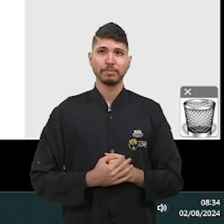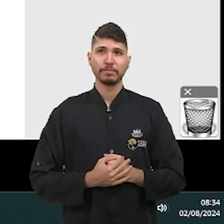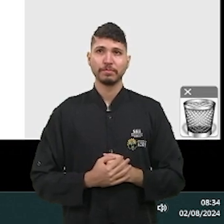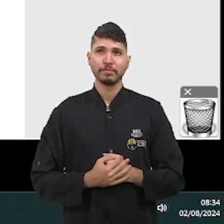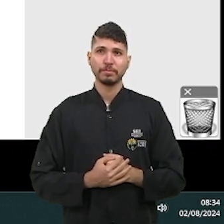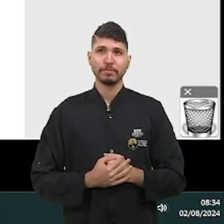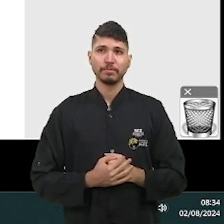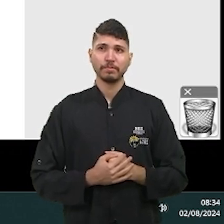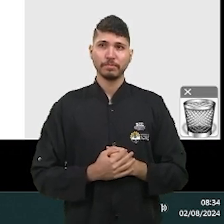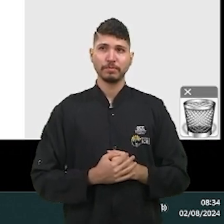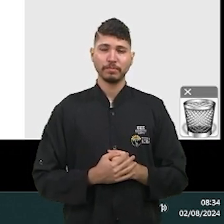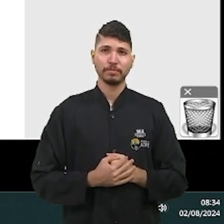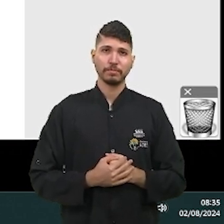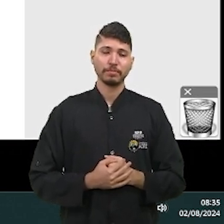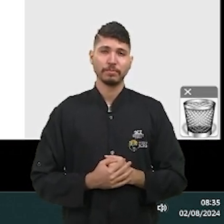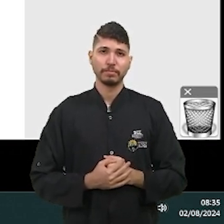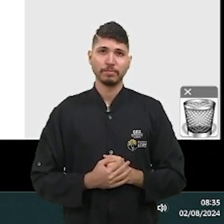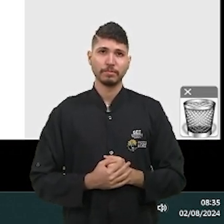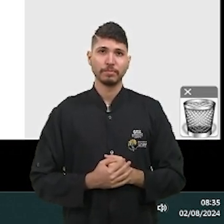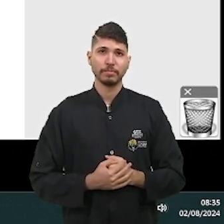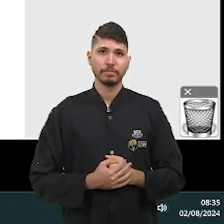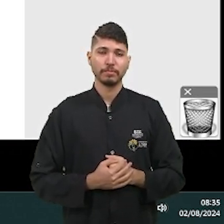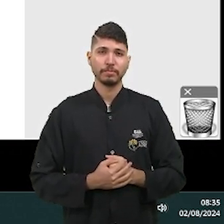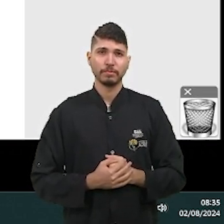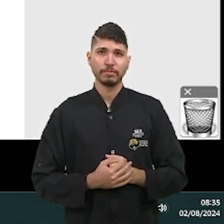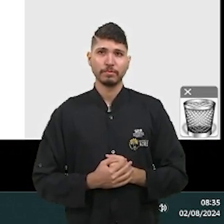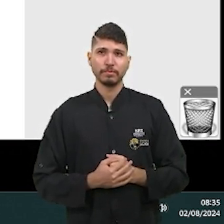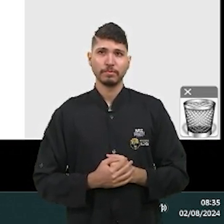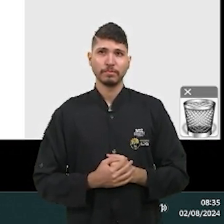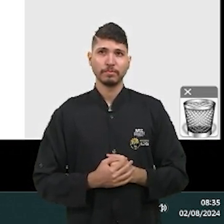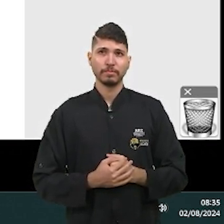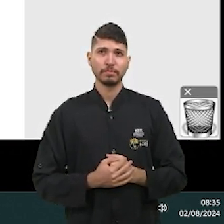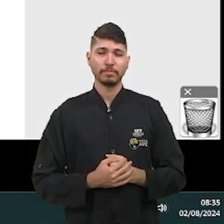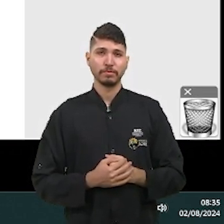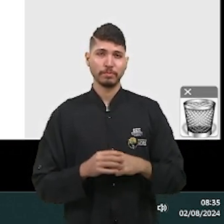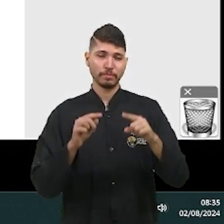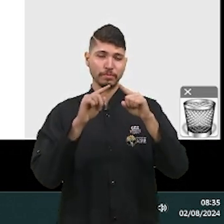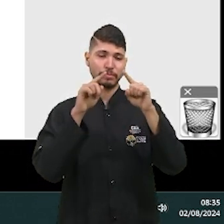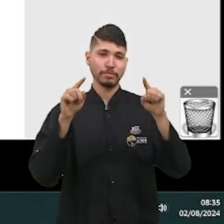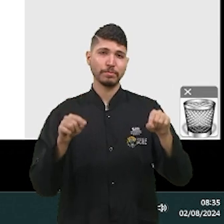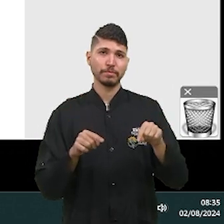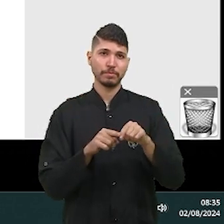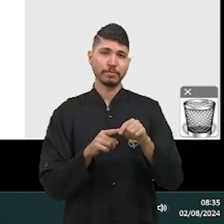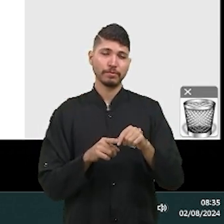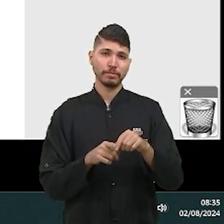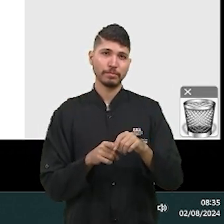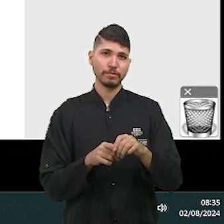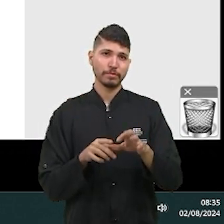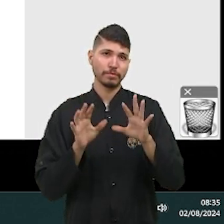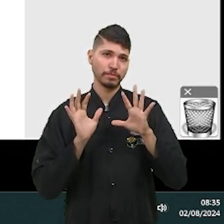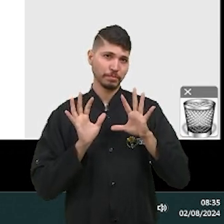b de modo que você obt o quadrado a b c d